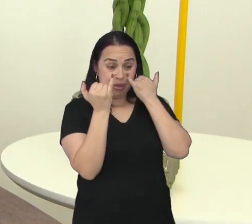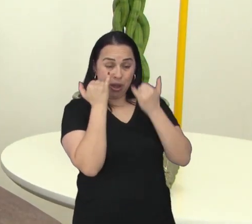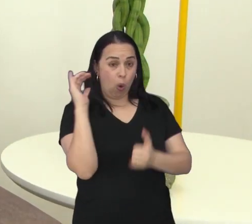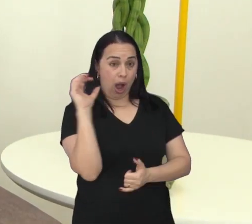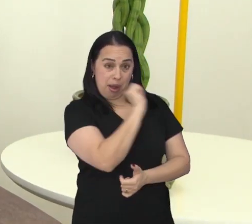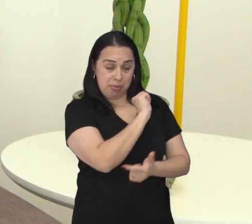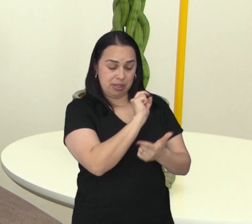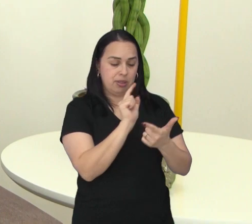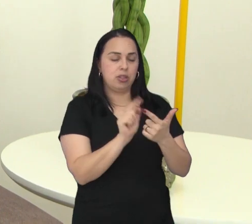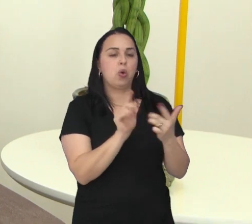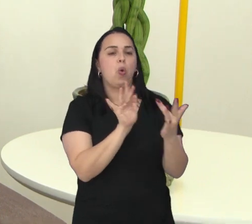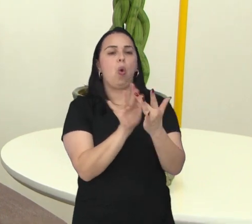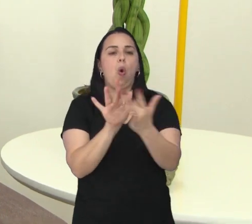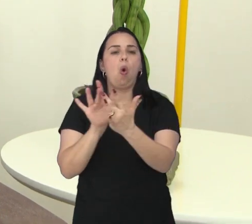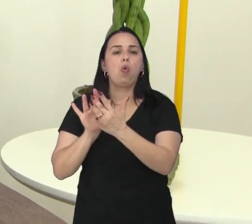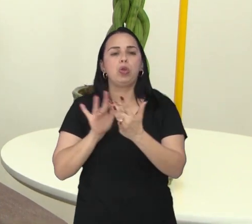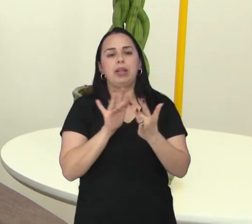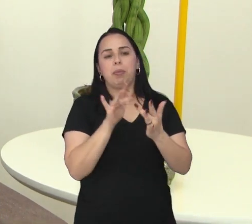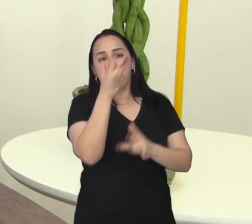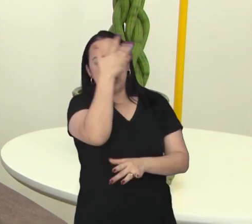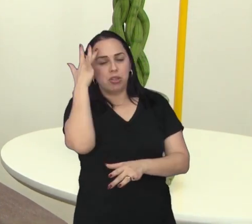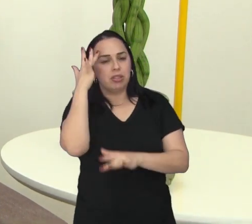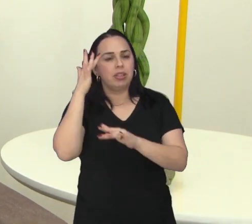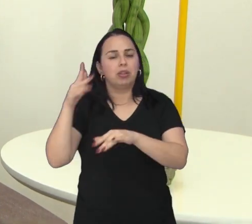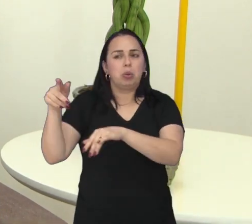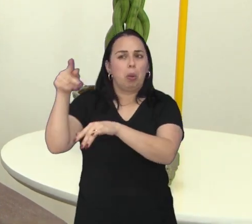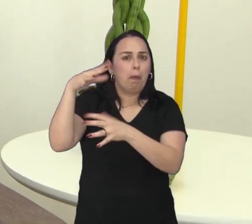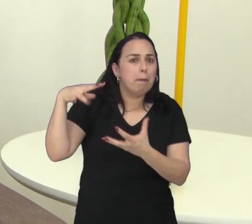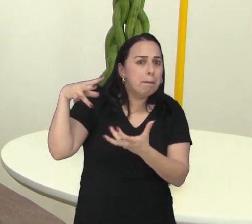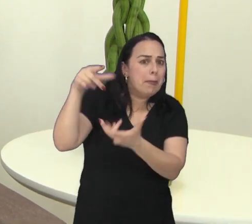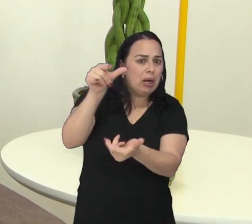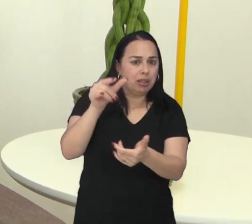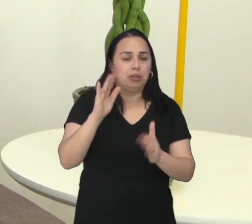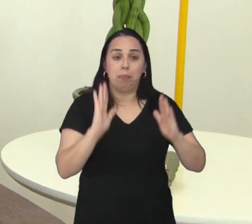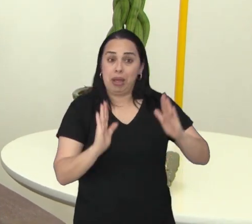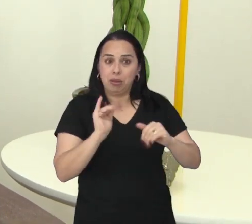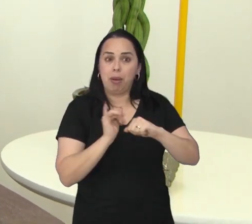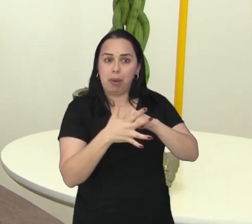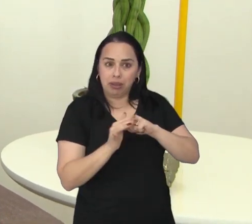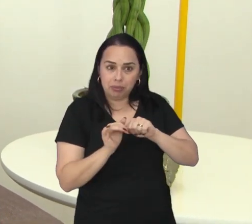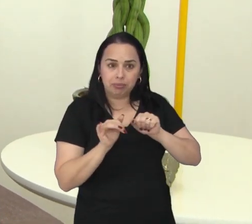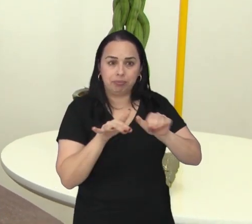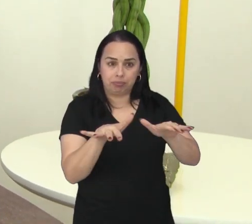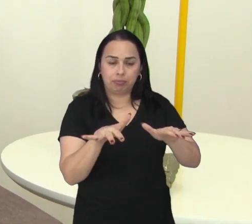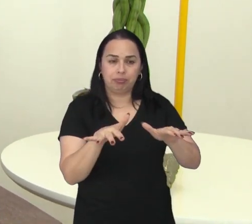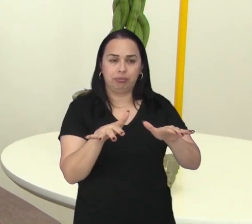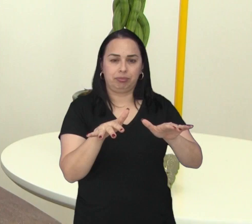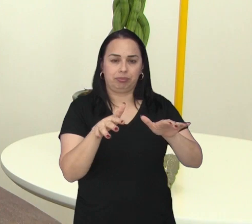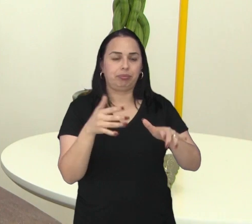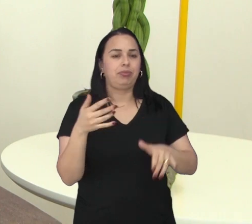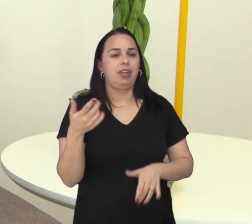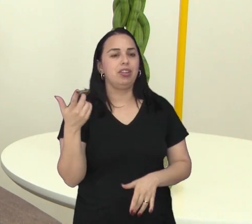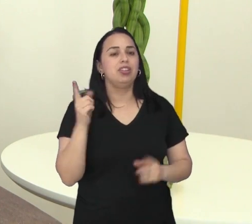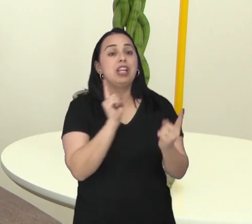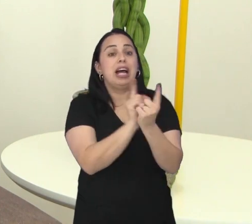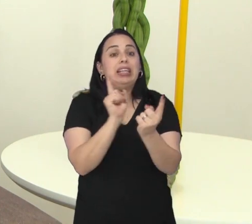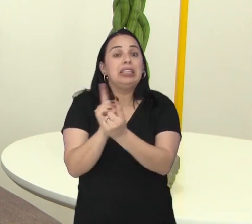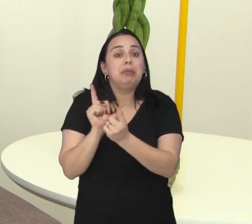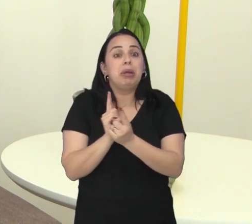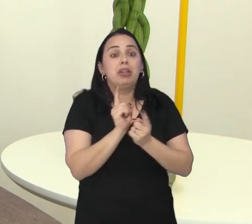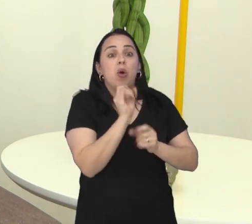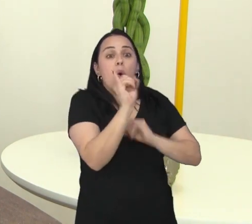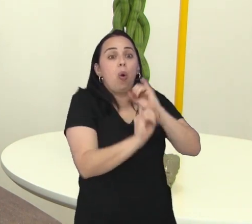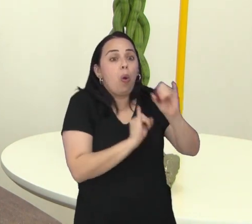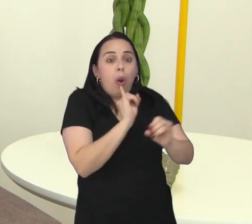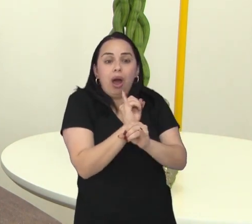informação rápida, conexão às pessoas do mundo inteiro. Inclusive, na pandemia, fizemos muitos atendimentos